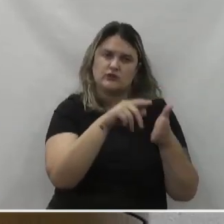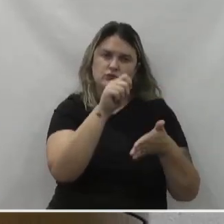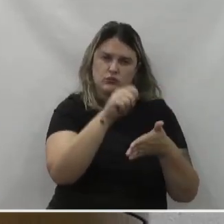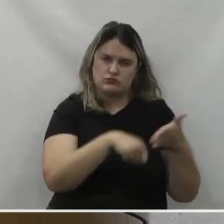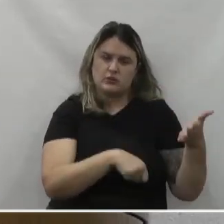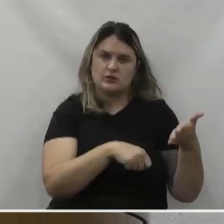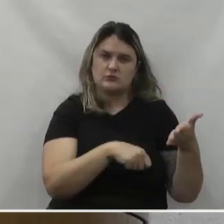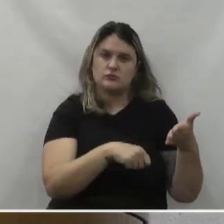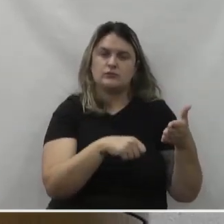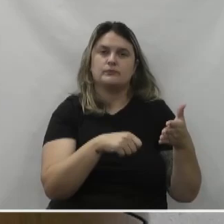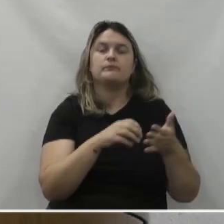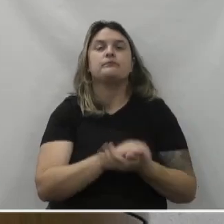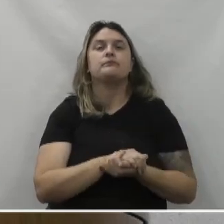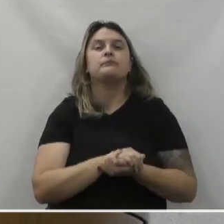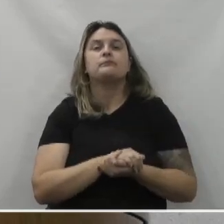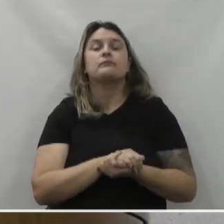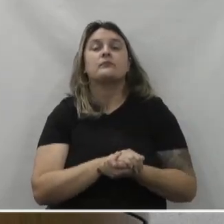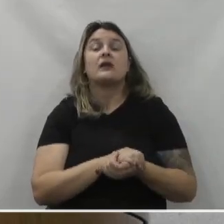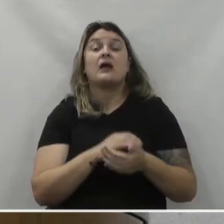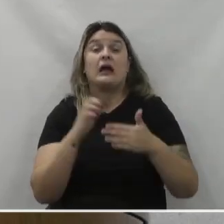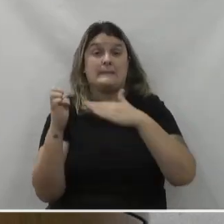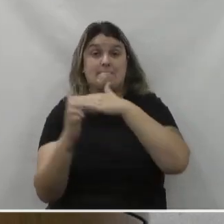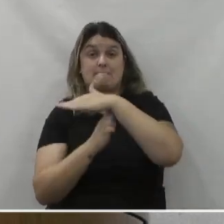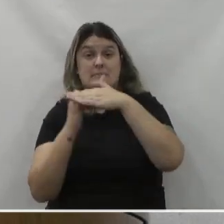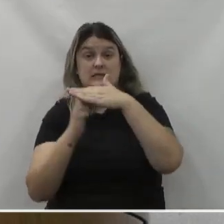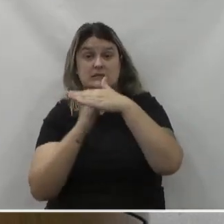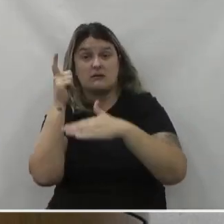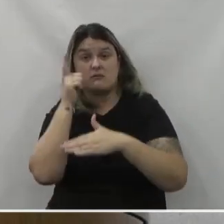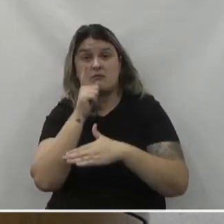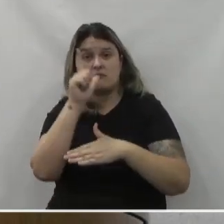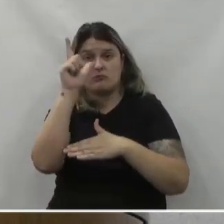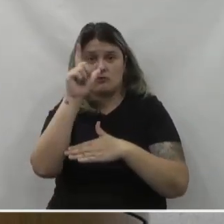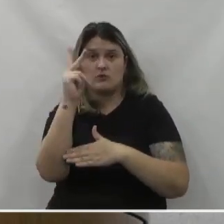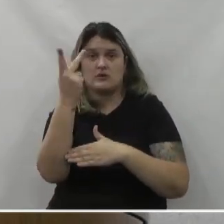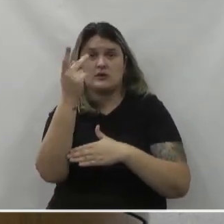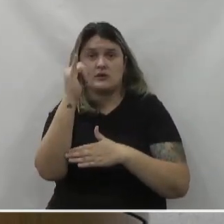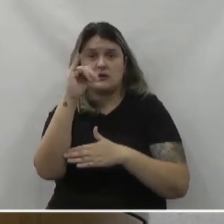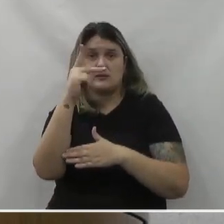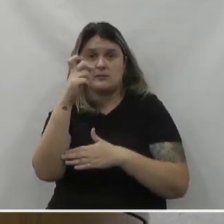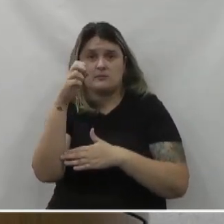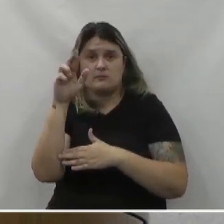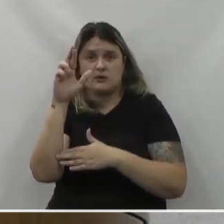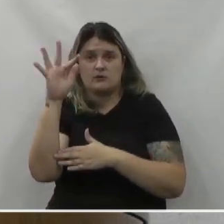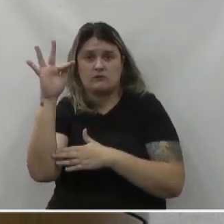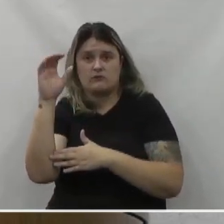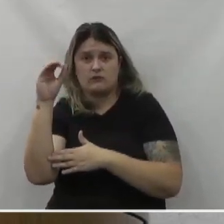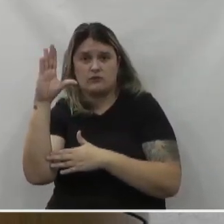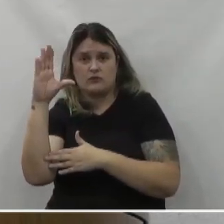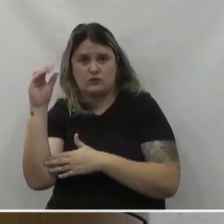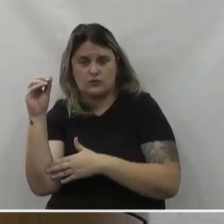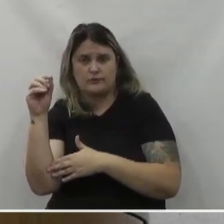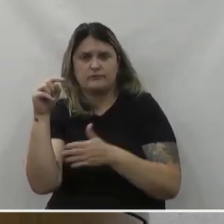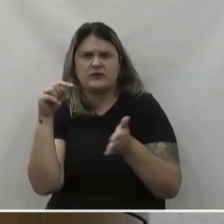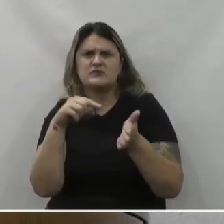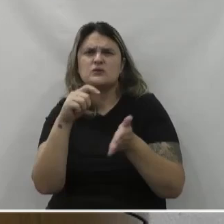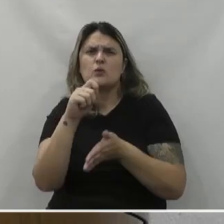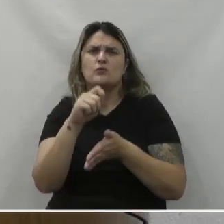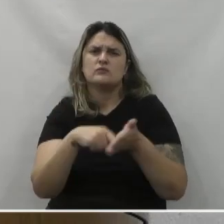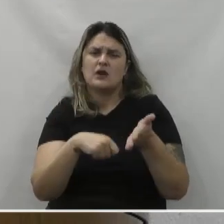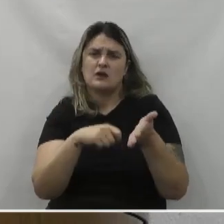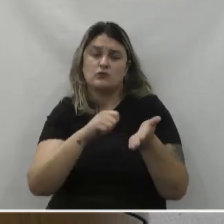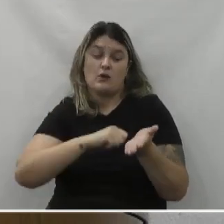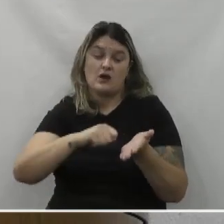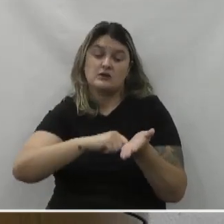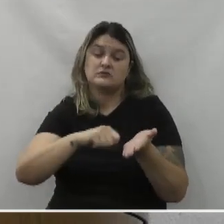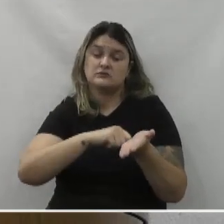Positivo, e, enfim, a empresa vencedora acabou sendo a IP Foco, né? E esse contrato acabou sendo